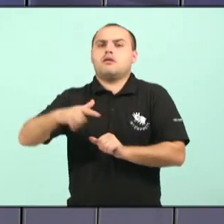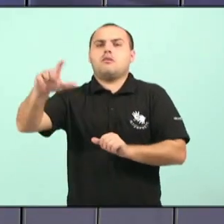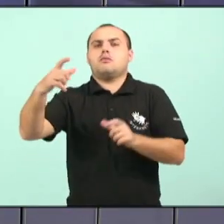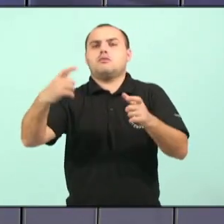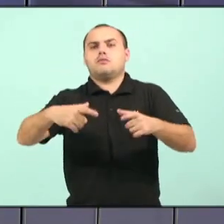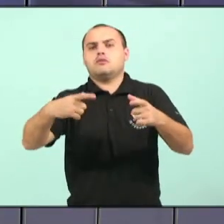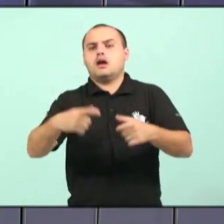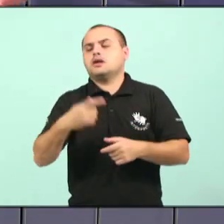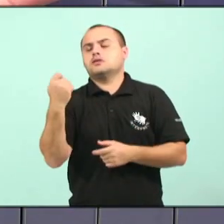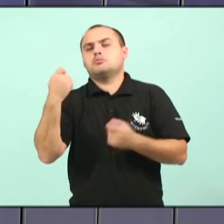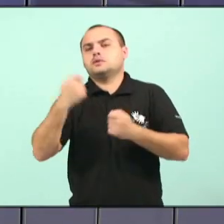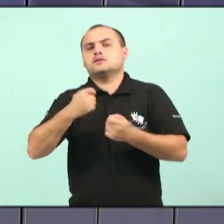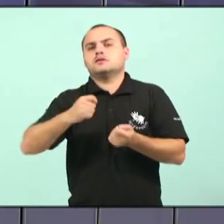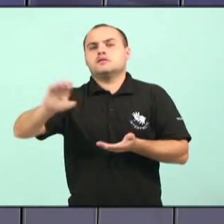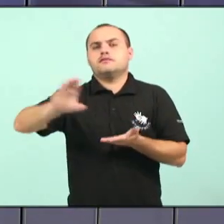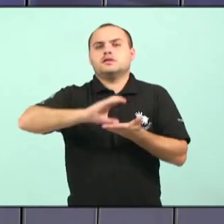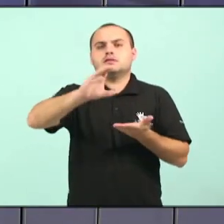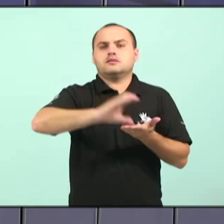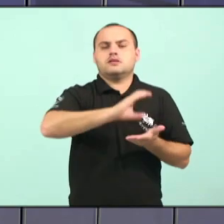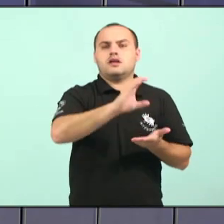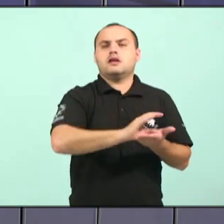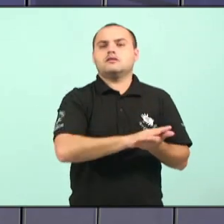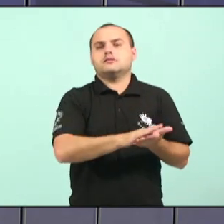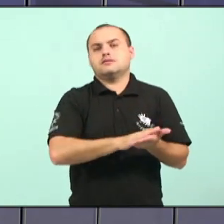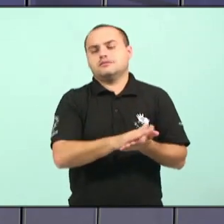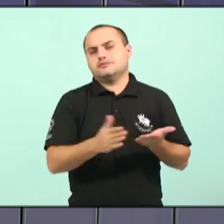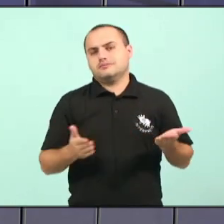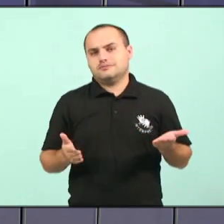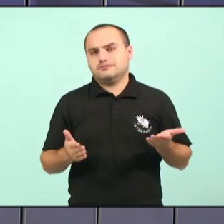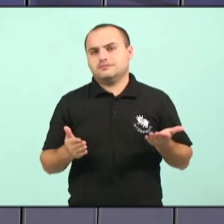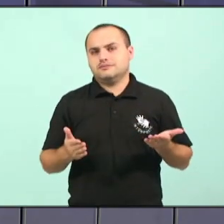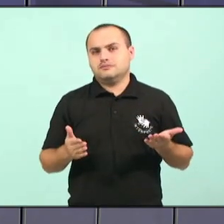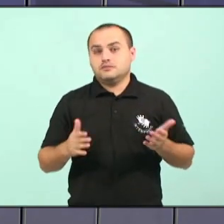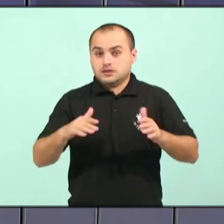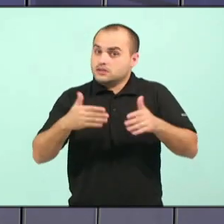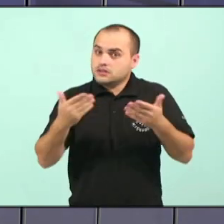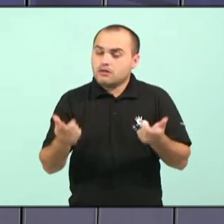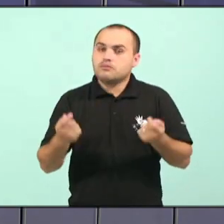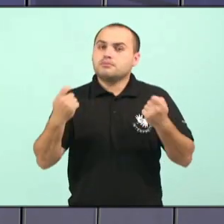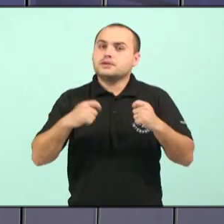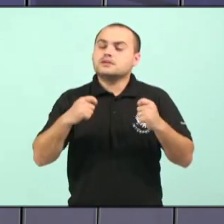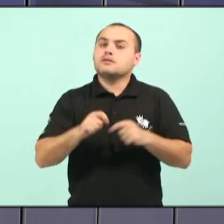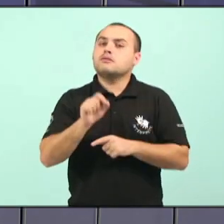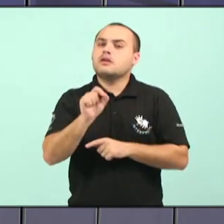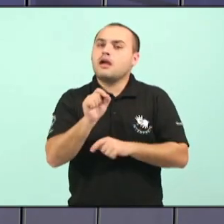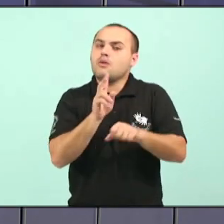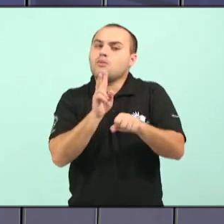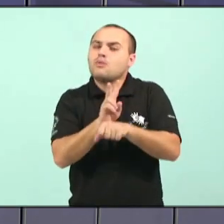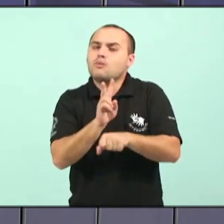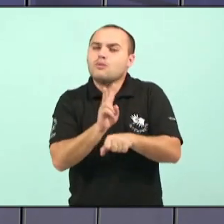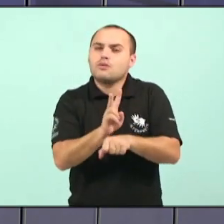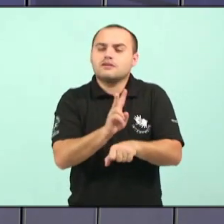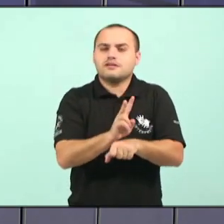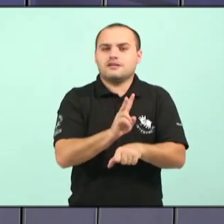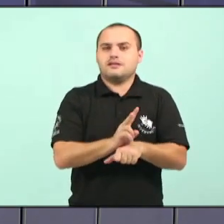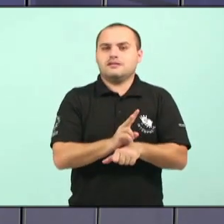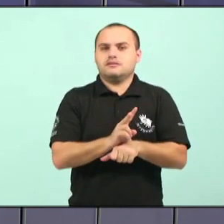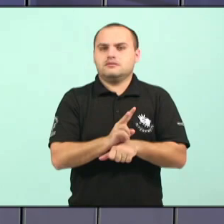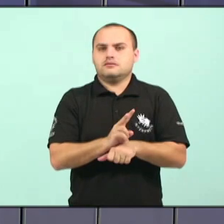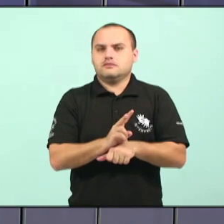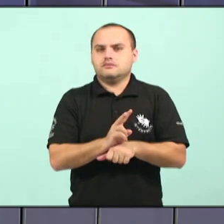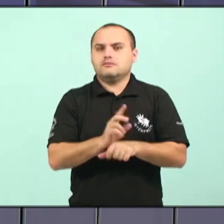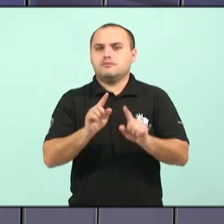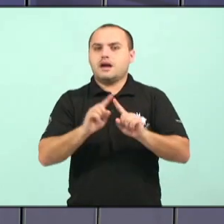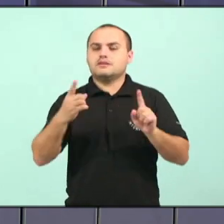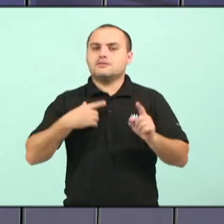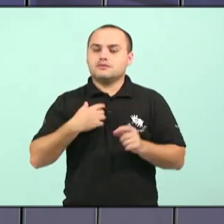tipo de investimento como um porto marítimo. Então, precisa tomar cuidado. Né? E quando eu coloco isso na rede